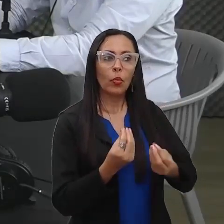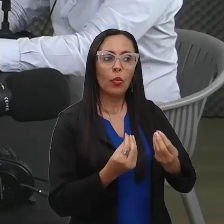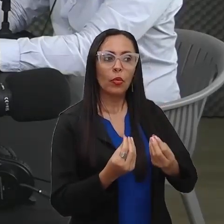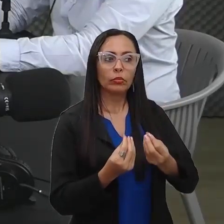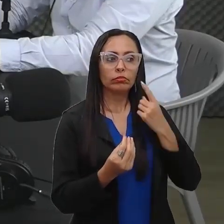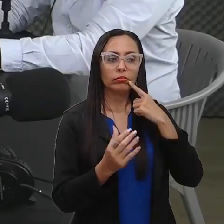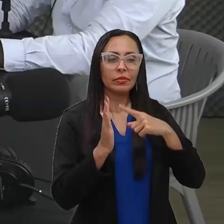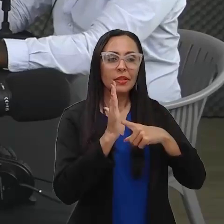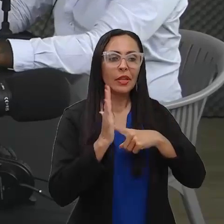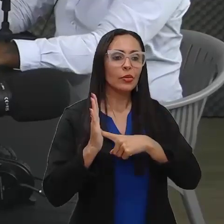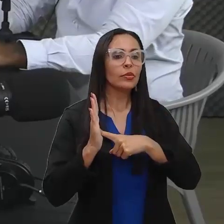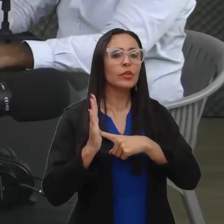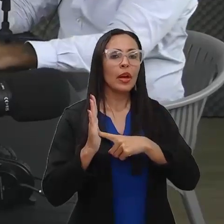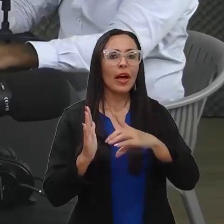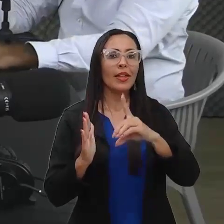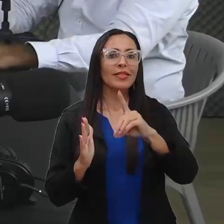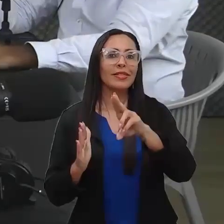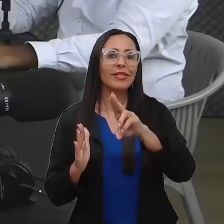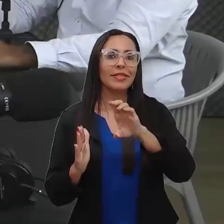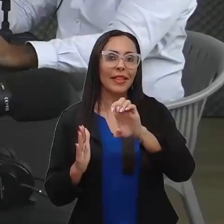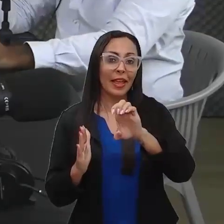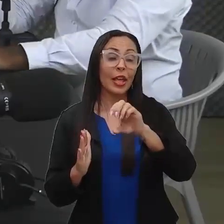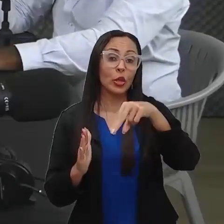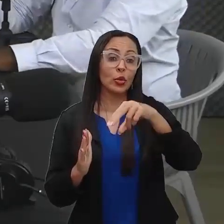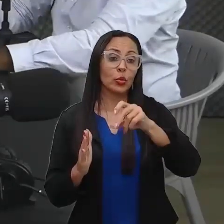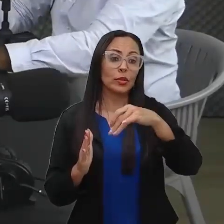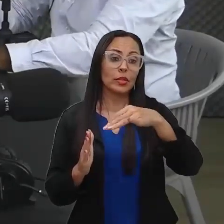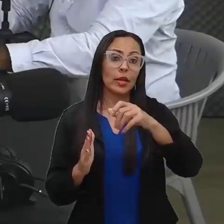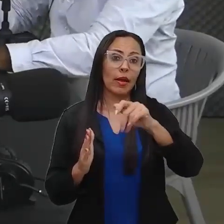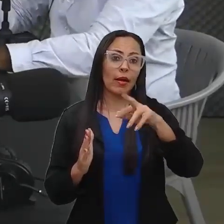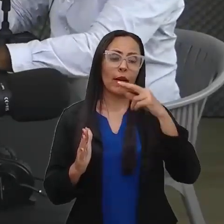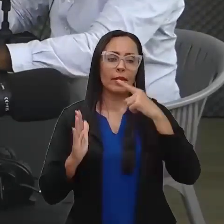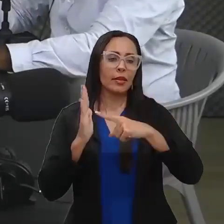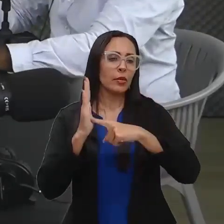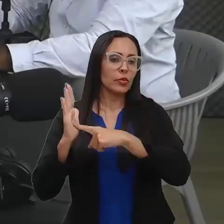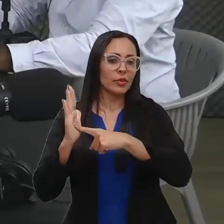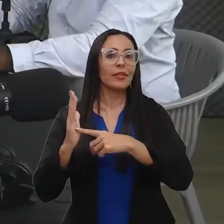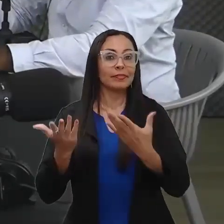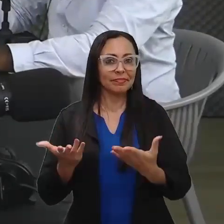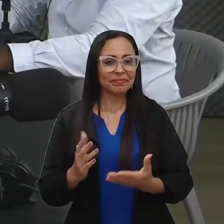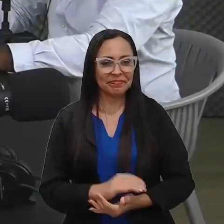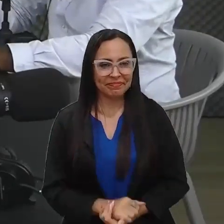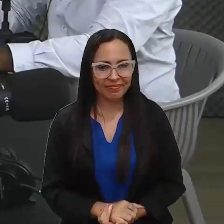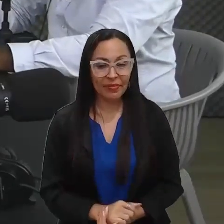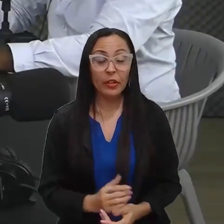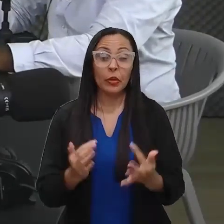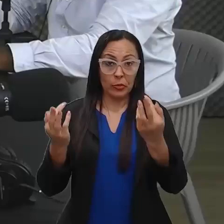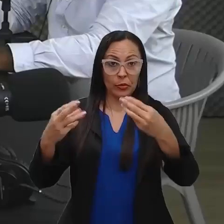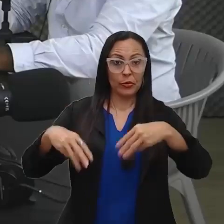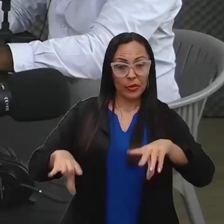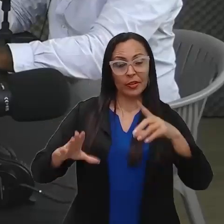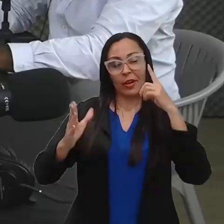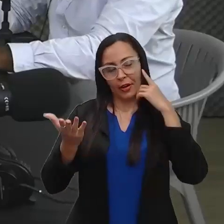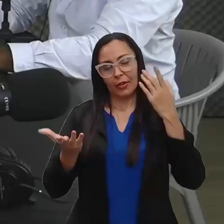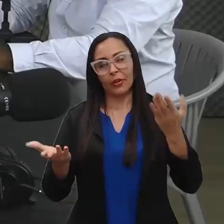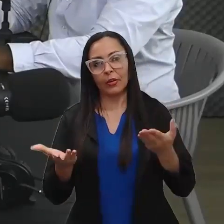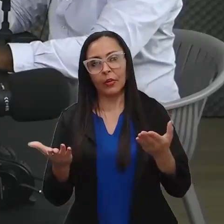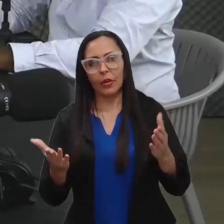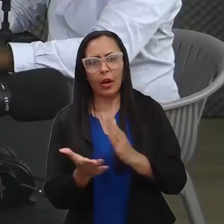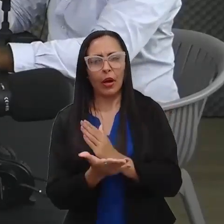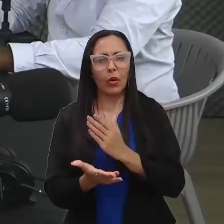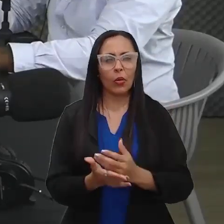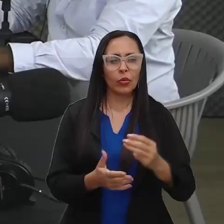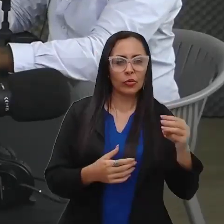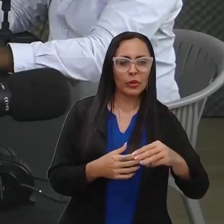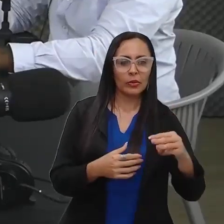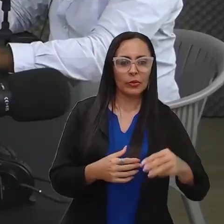denunciar. Isso, é uma pergunta importante, né? A gente tá já no finalzinho, eu tô avisando para É vocês, viu? verdade. Que nós temos Já? alguns minutos. Gente, 2 vamos minutinhos. fazer